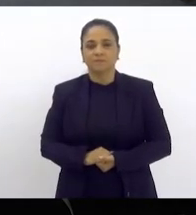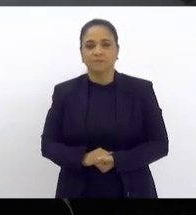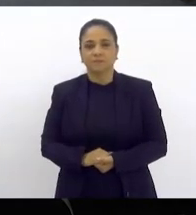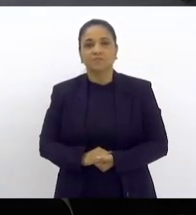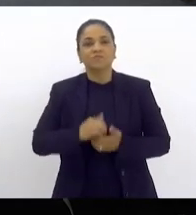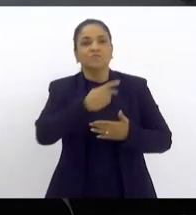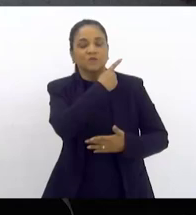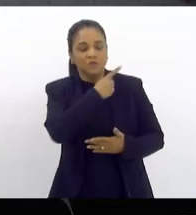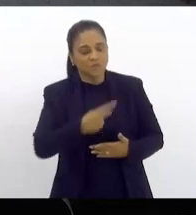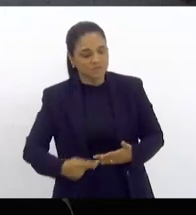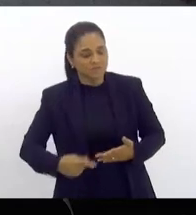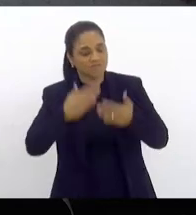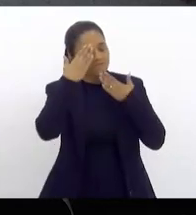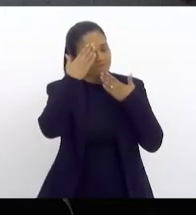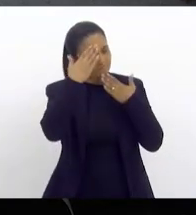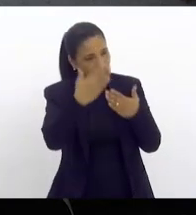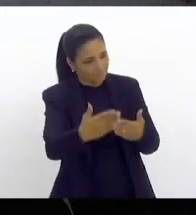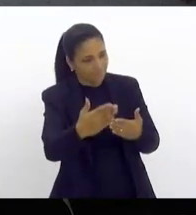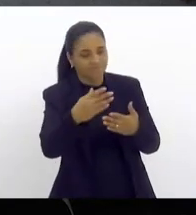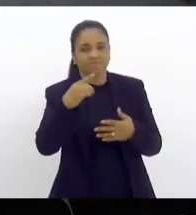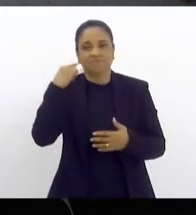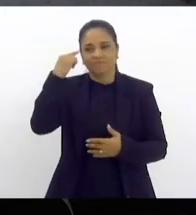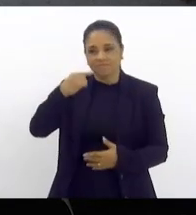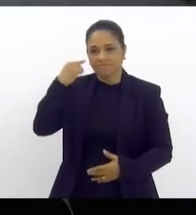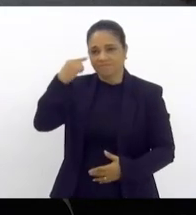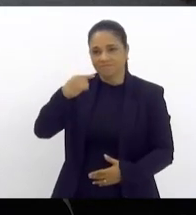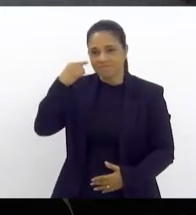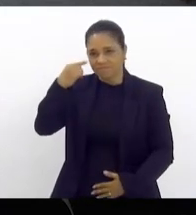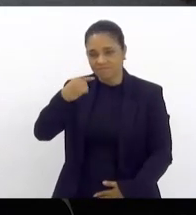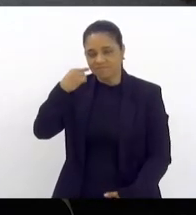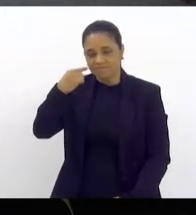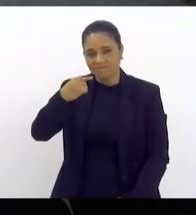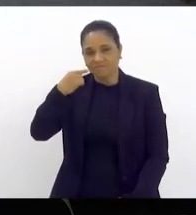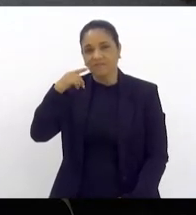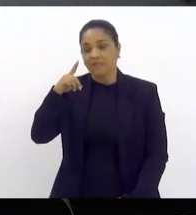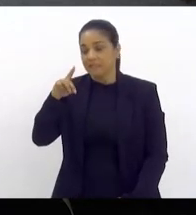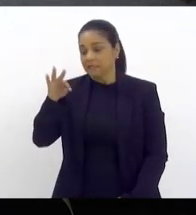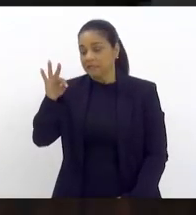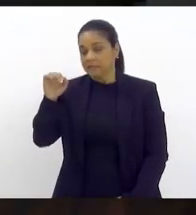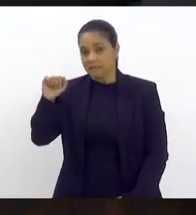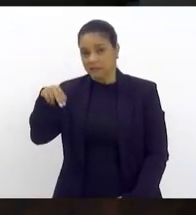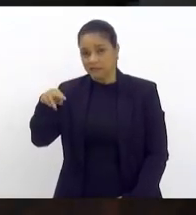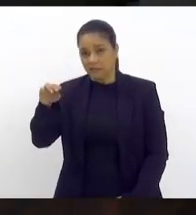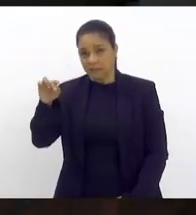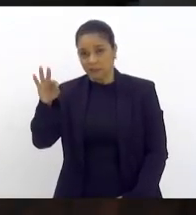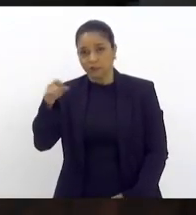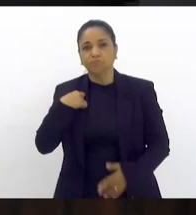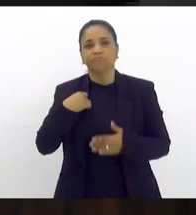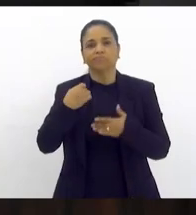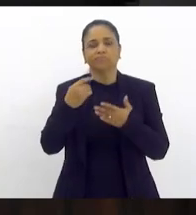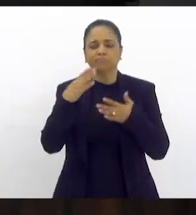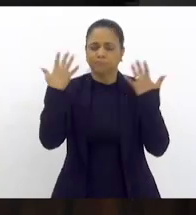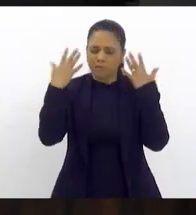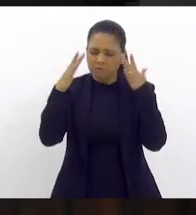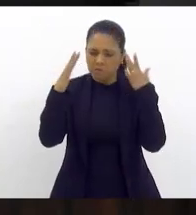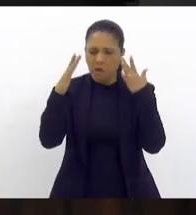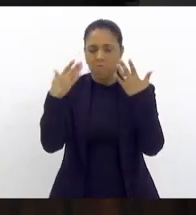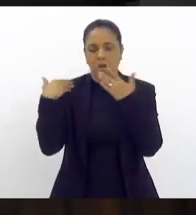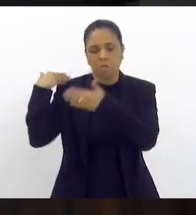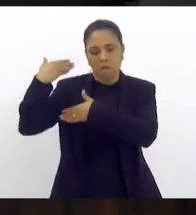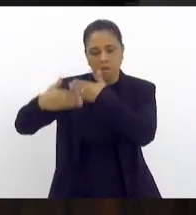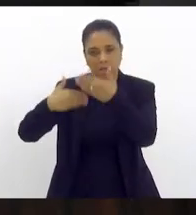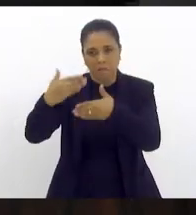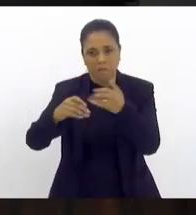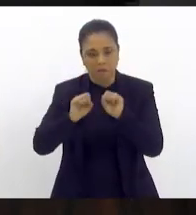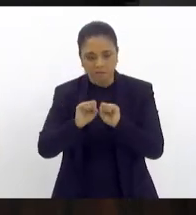Muito obrigado Deputado Tande Vieira parabenizar vossa excelência também por toda a trajetória luta e